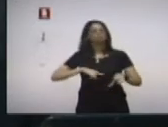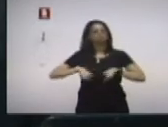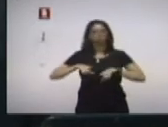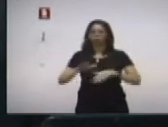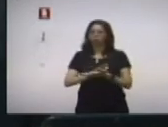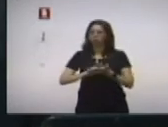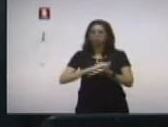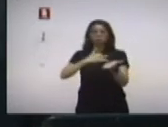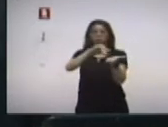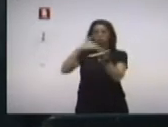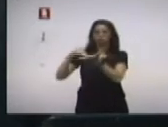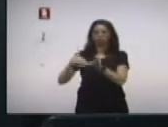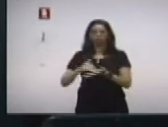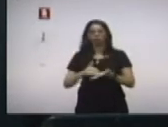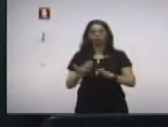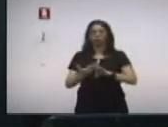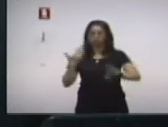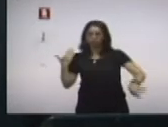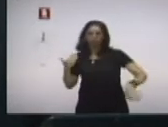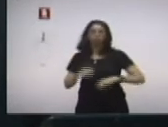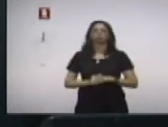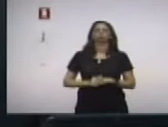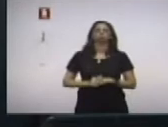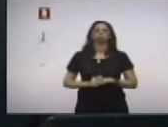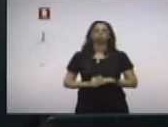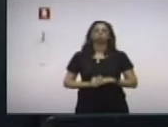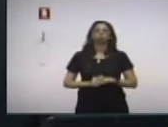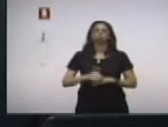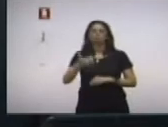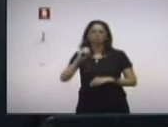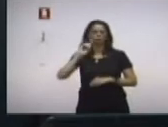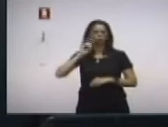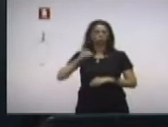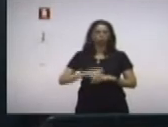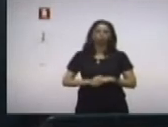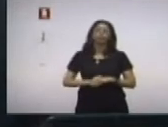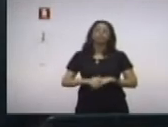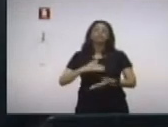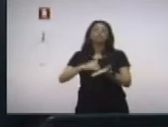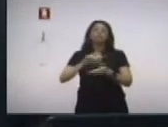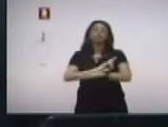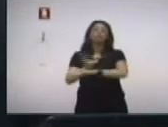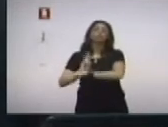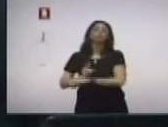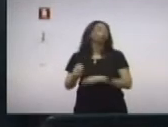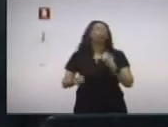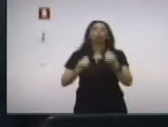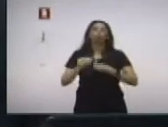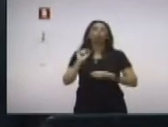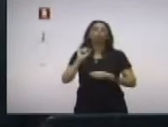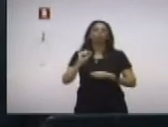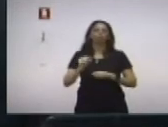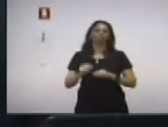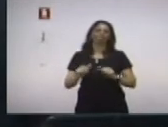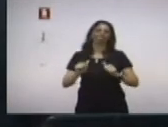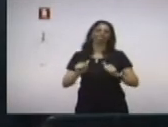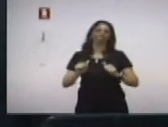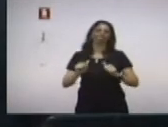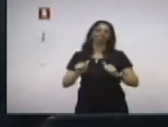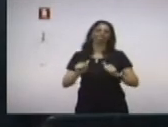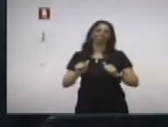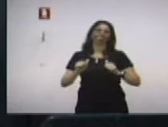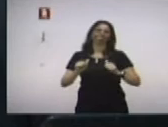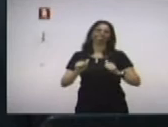não gostaria de de trazer esse assunto à discussão chamar a responsabilidade os poderes constituídos